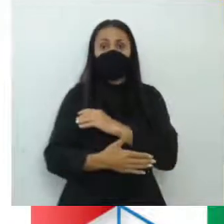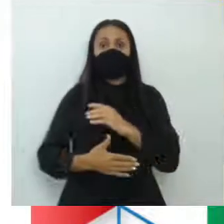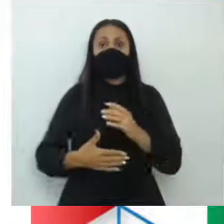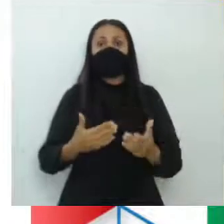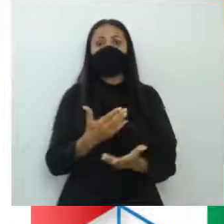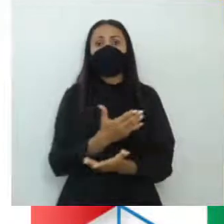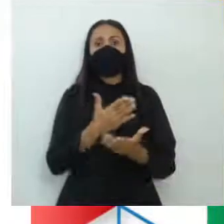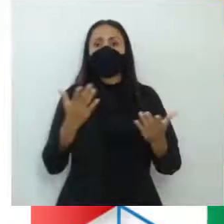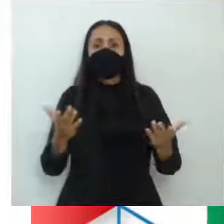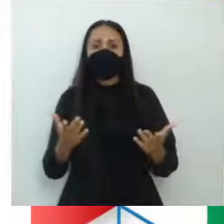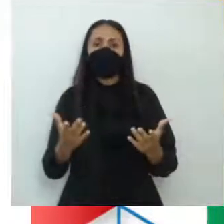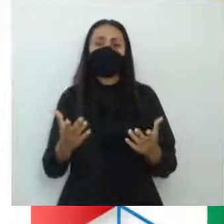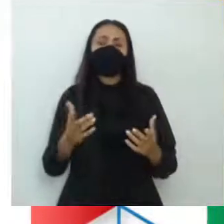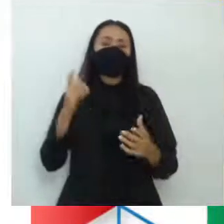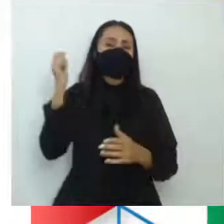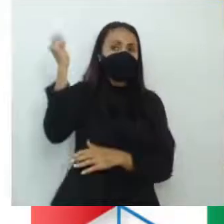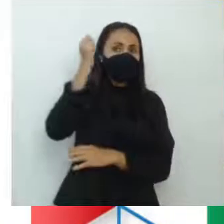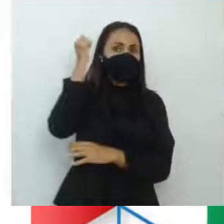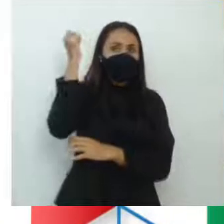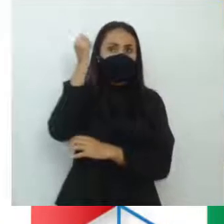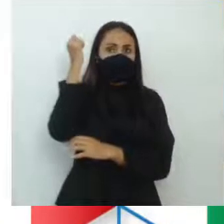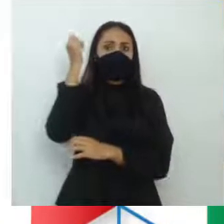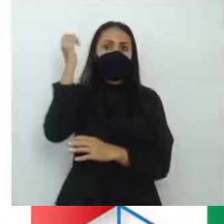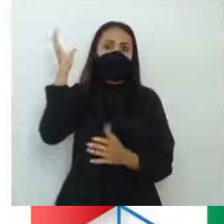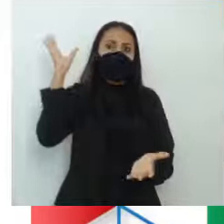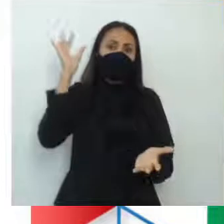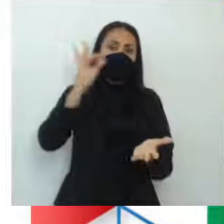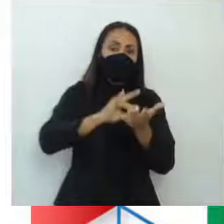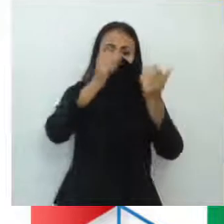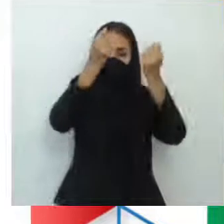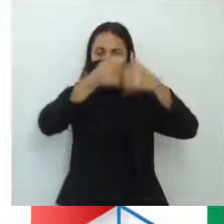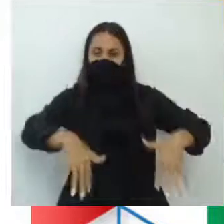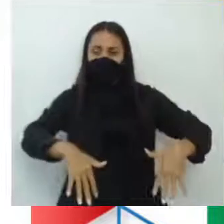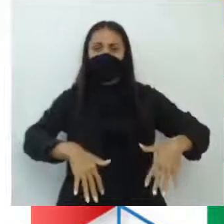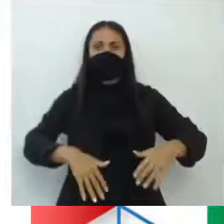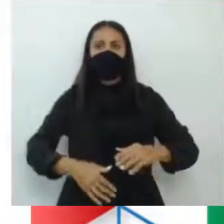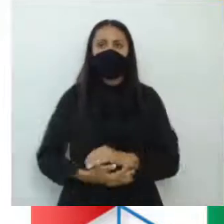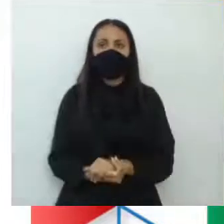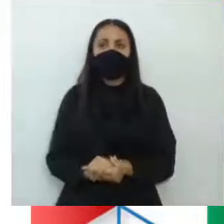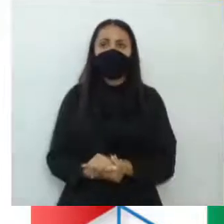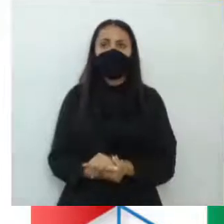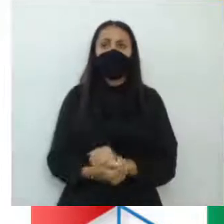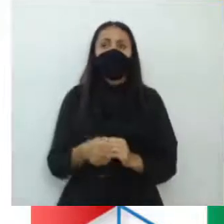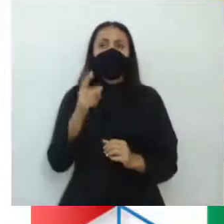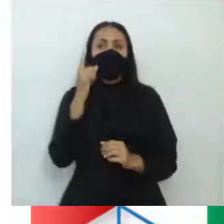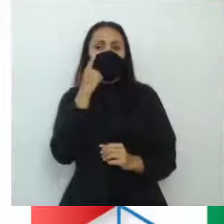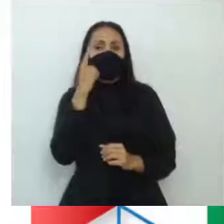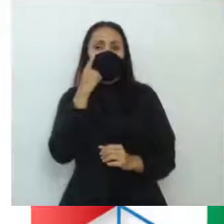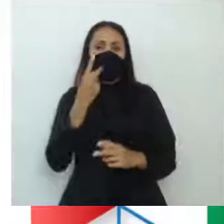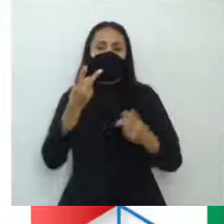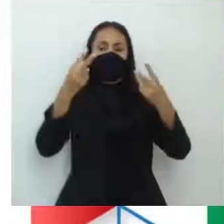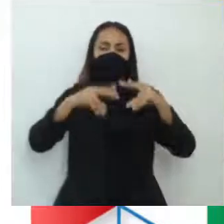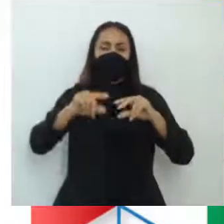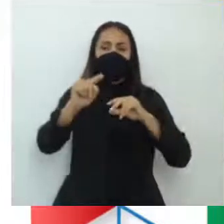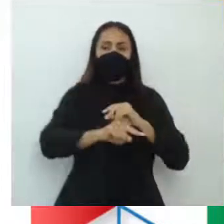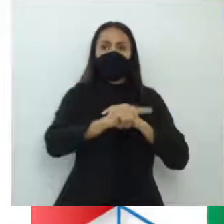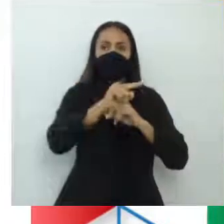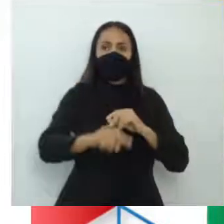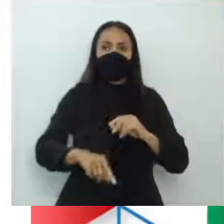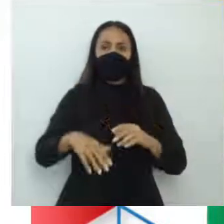são gravemente afetados. Observe aí as alternativas abaixo e marque a única que não